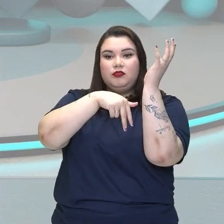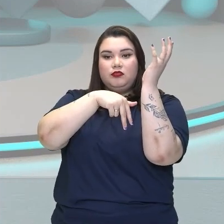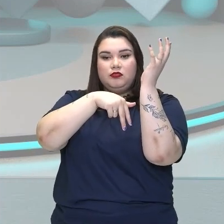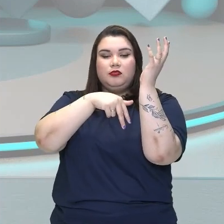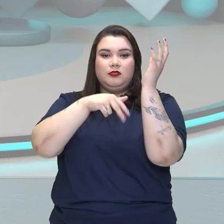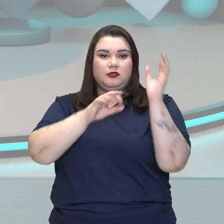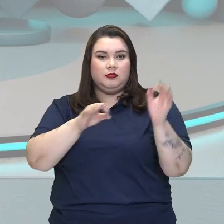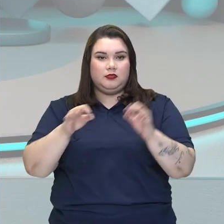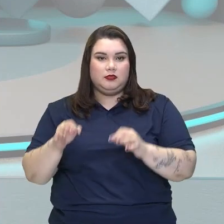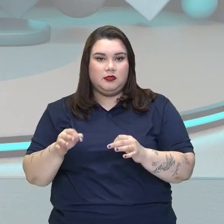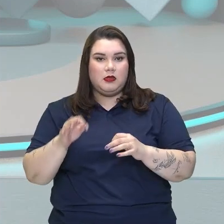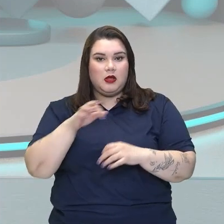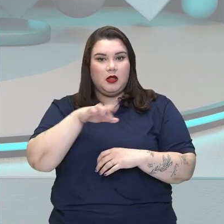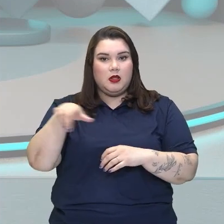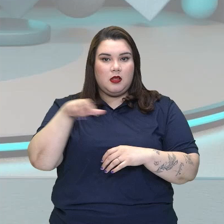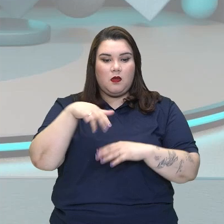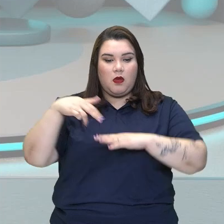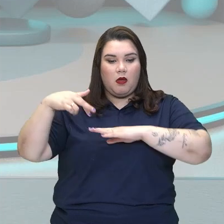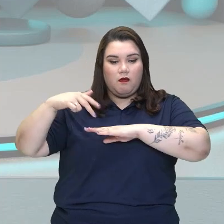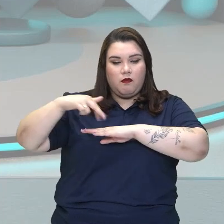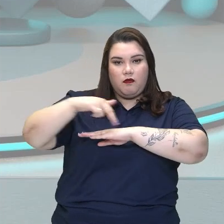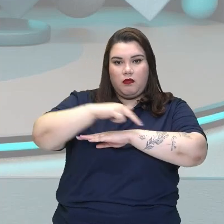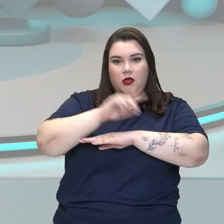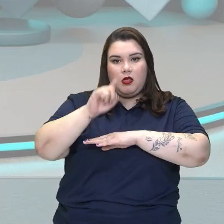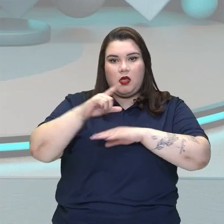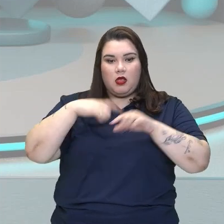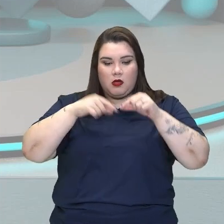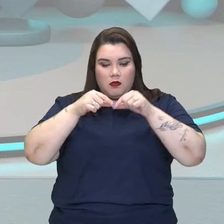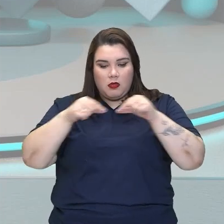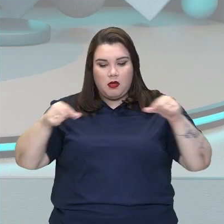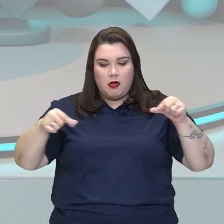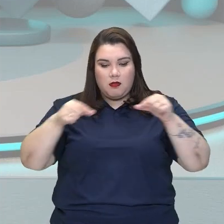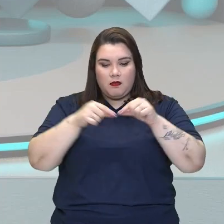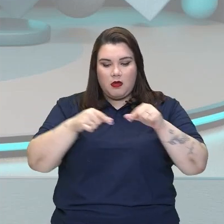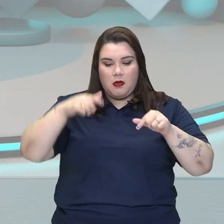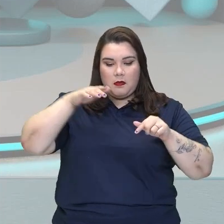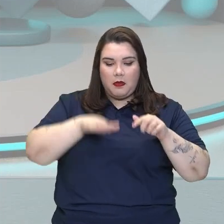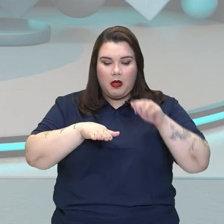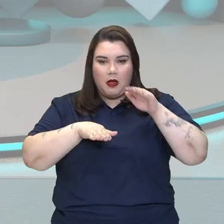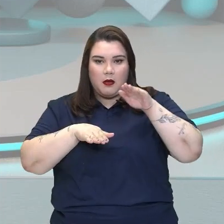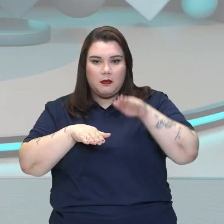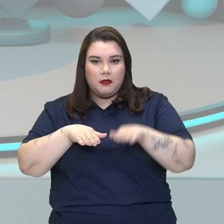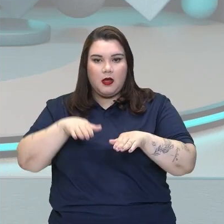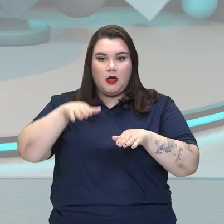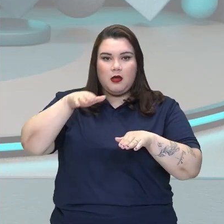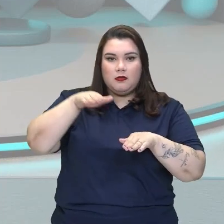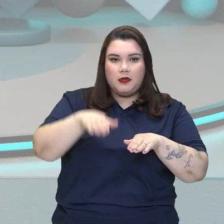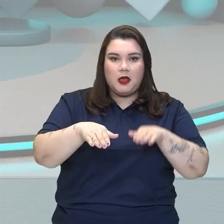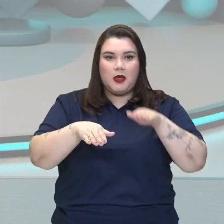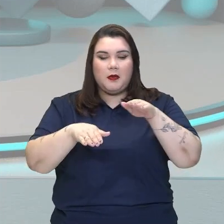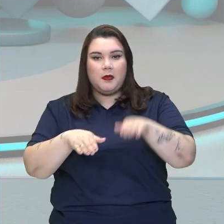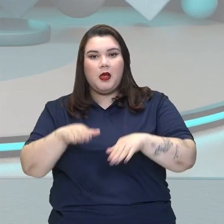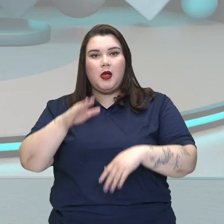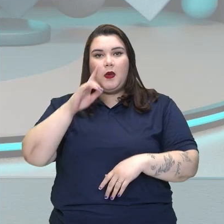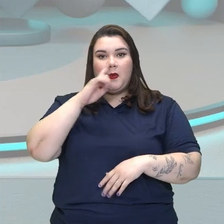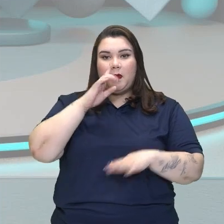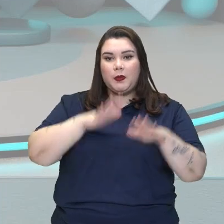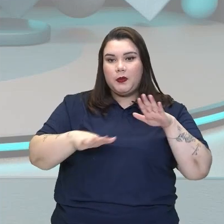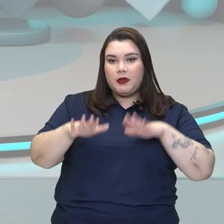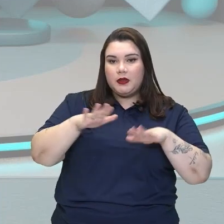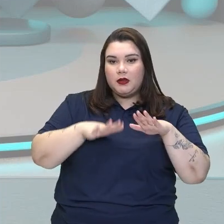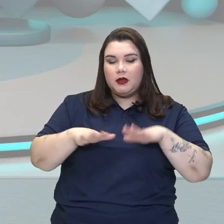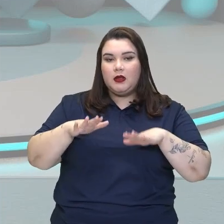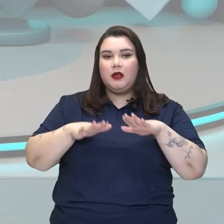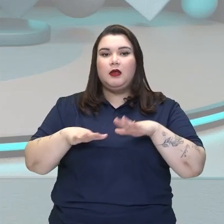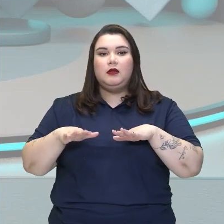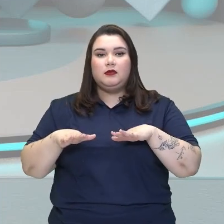uma passarela totalmente fechada. Já tem um grau de dificuldade maior, que ele tem que pisar aí, ó, no meio dessas ripinhas aí